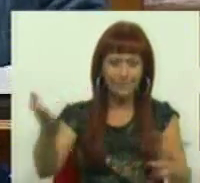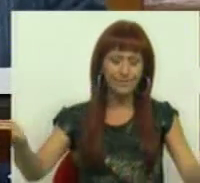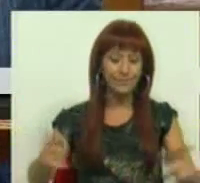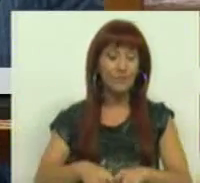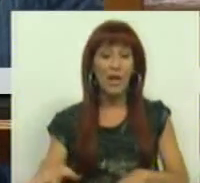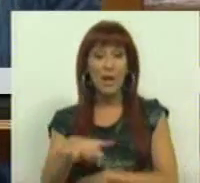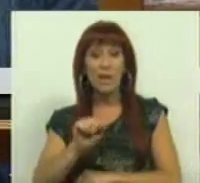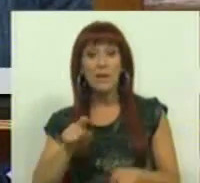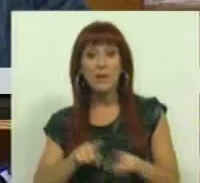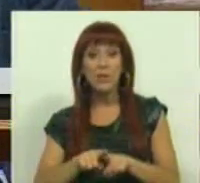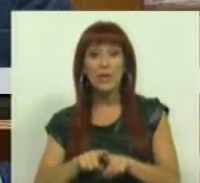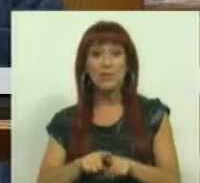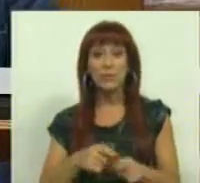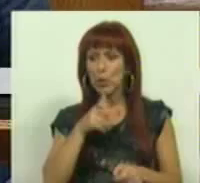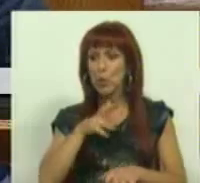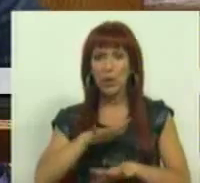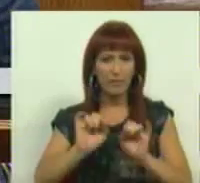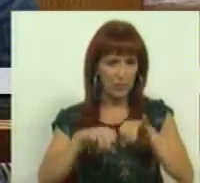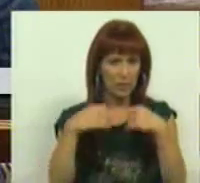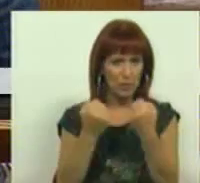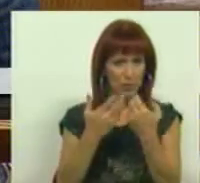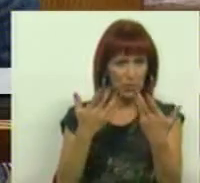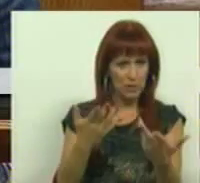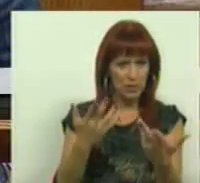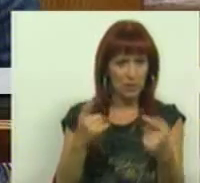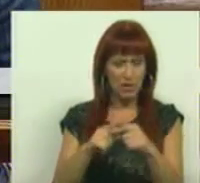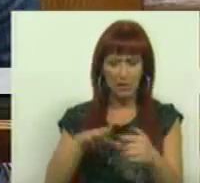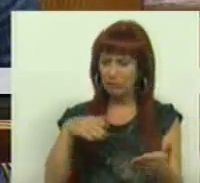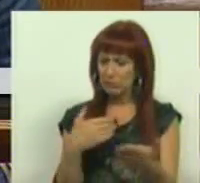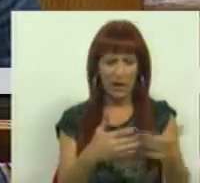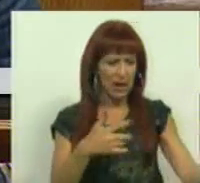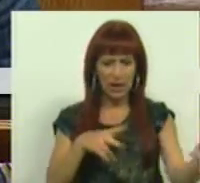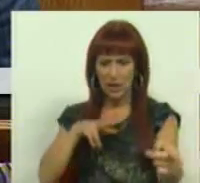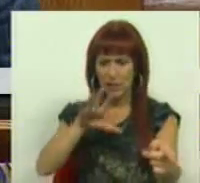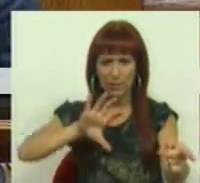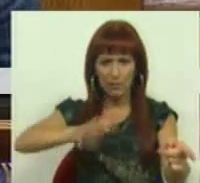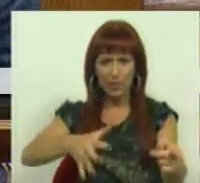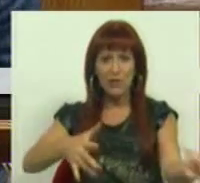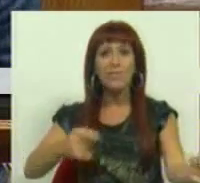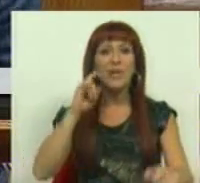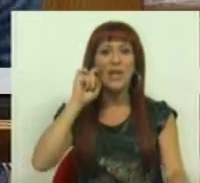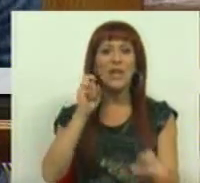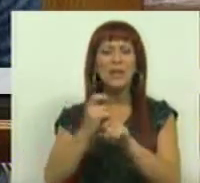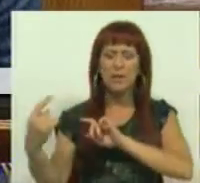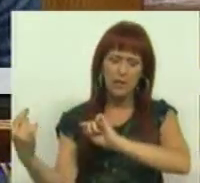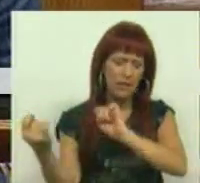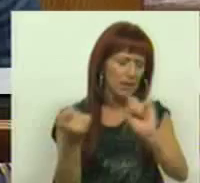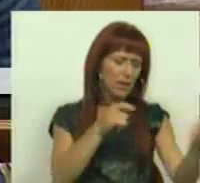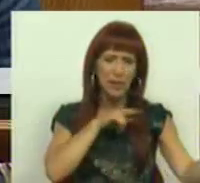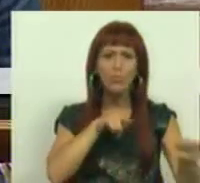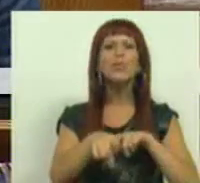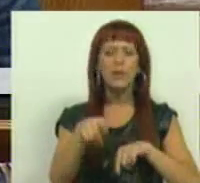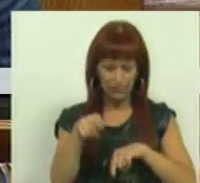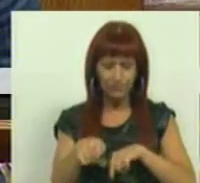A dimensão da tragédia social que se abate sobre o país exige uma discussão